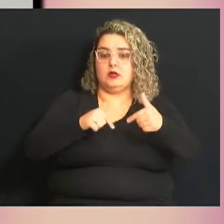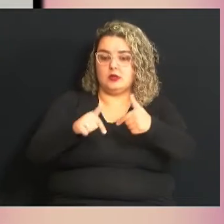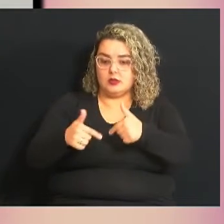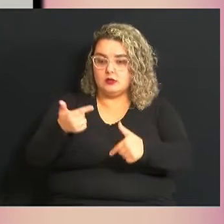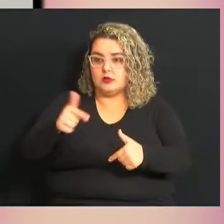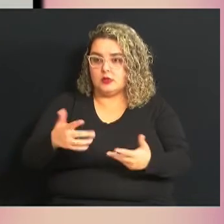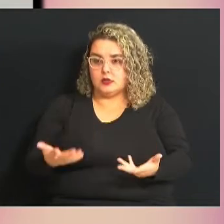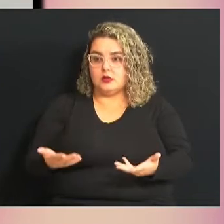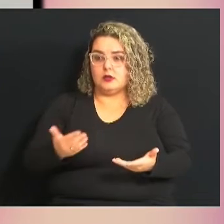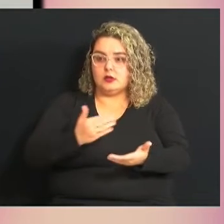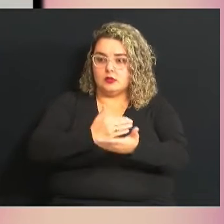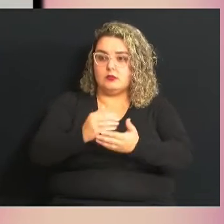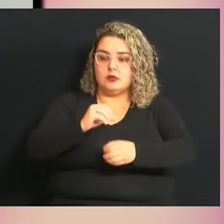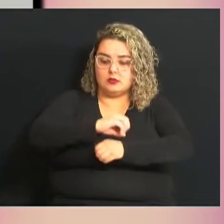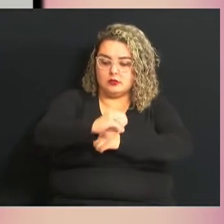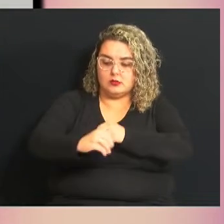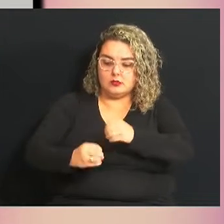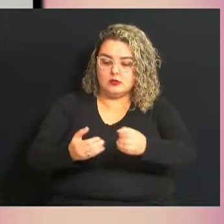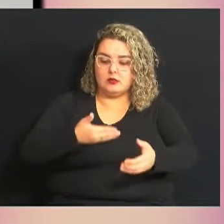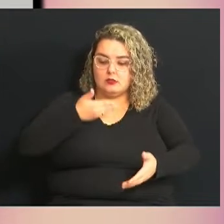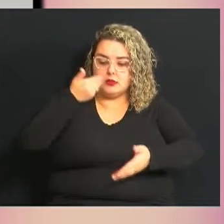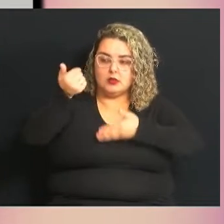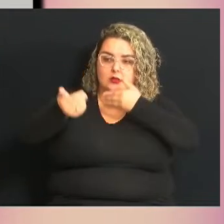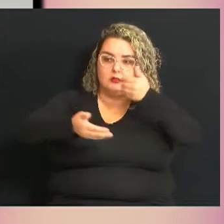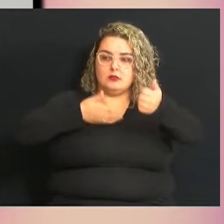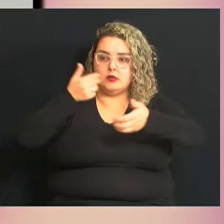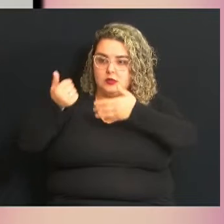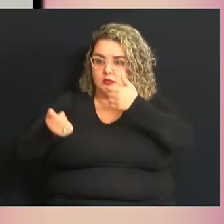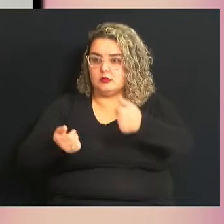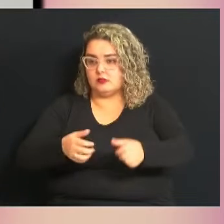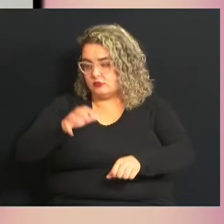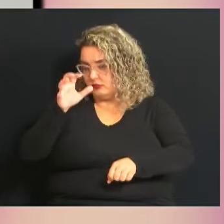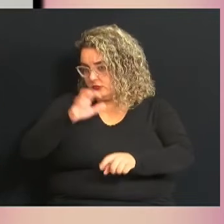começa a regenerar toda aquela região que estava afetada e acometida